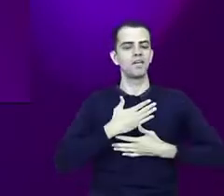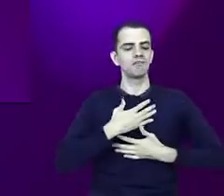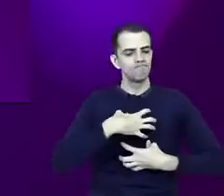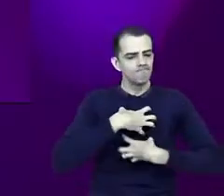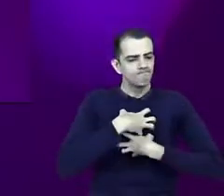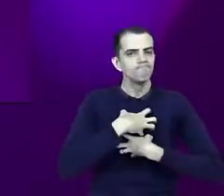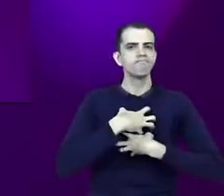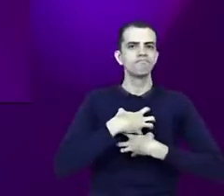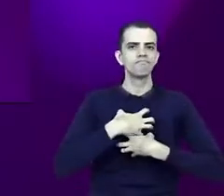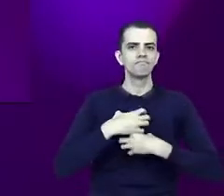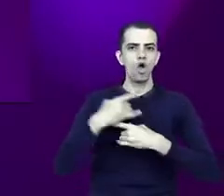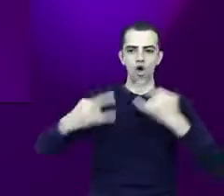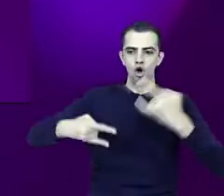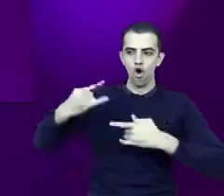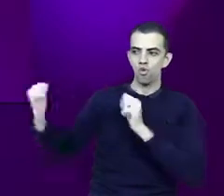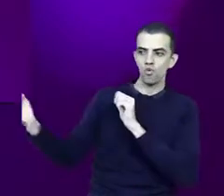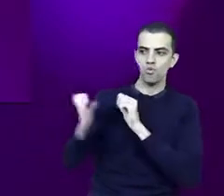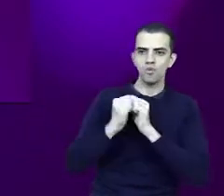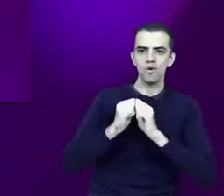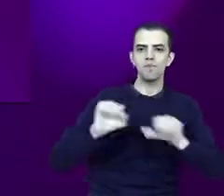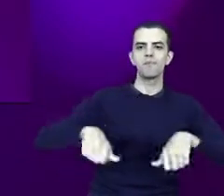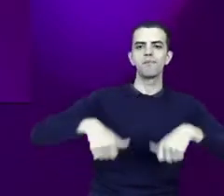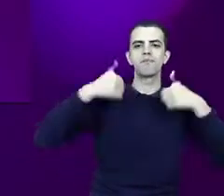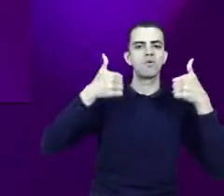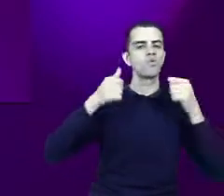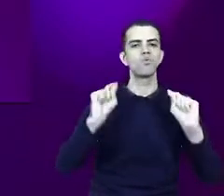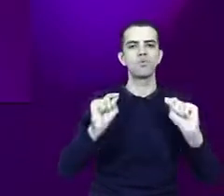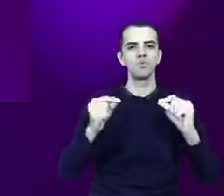do que eu tive com a cirurgia robótica.